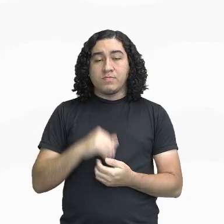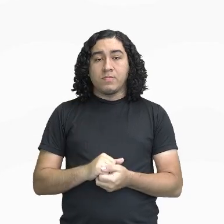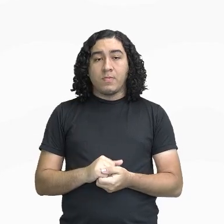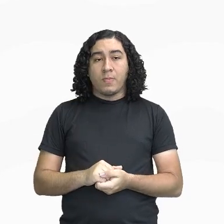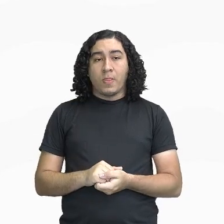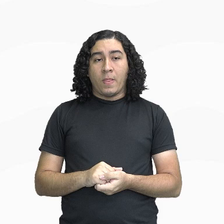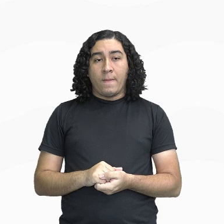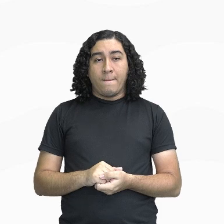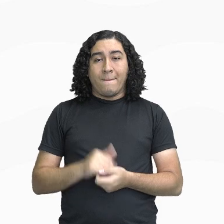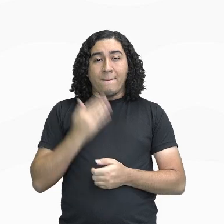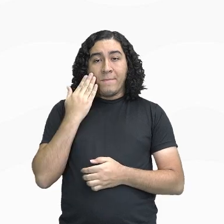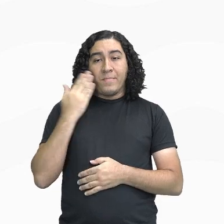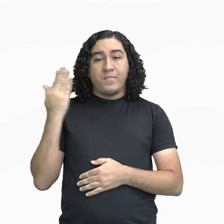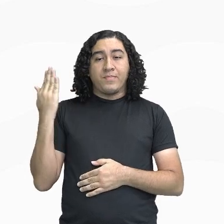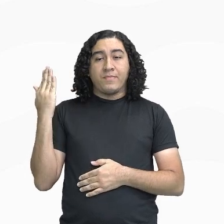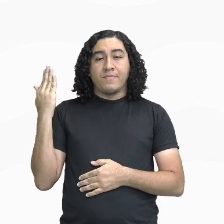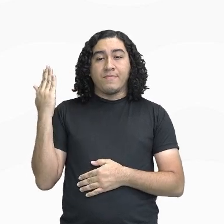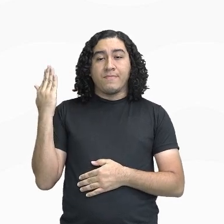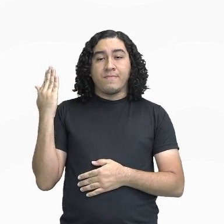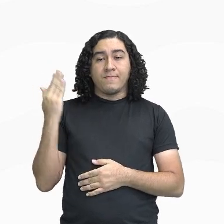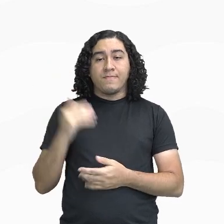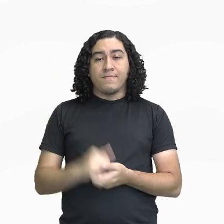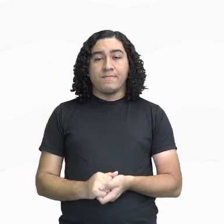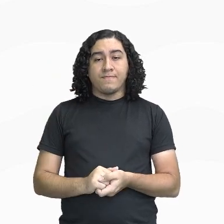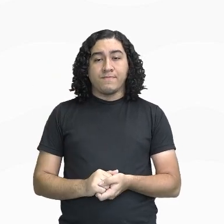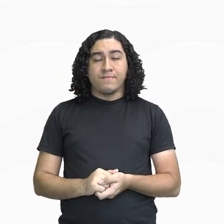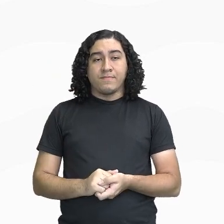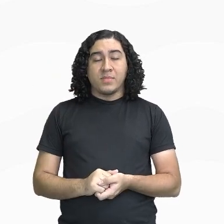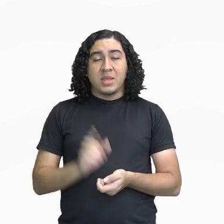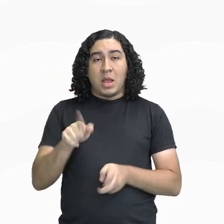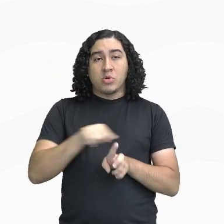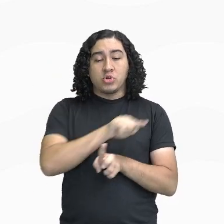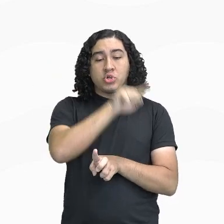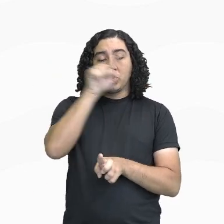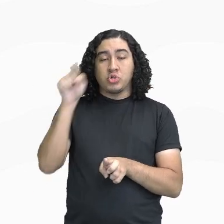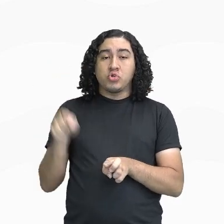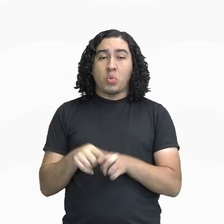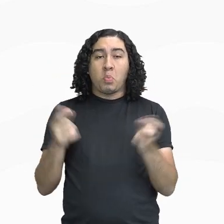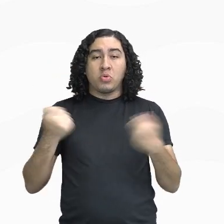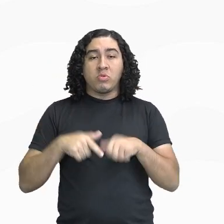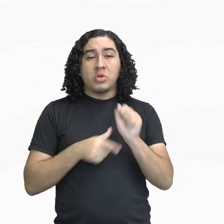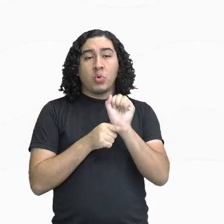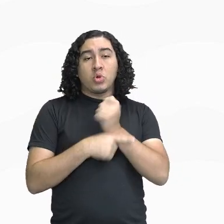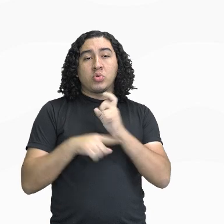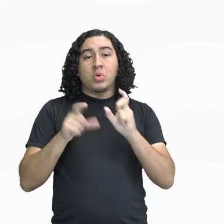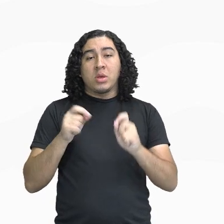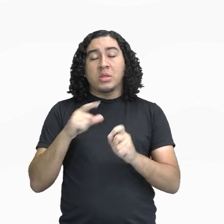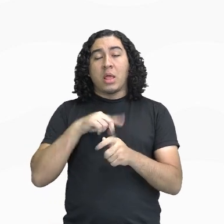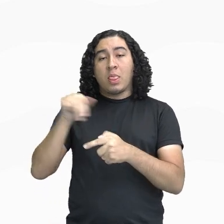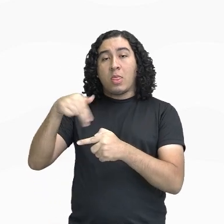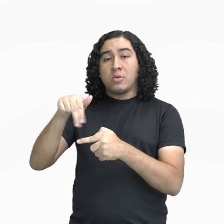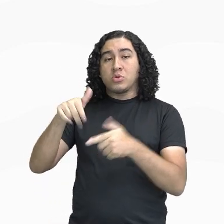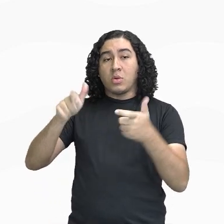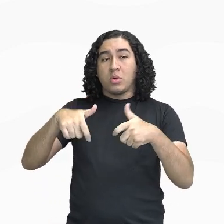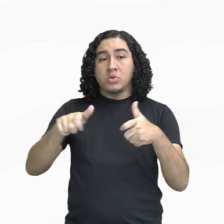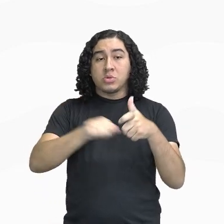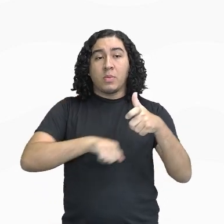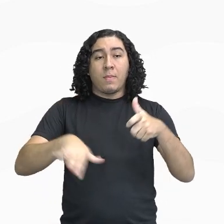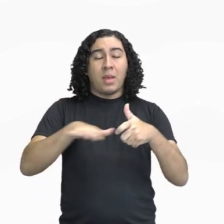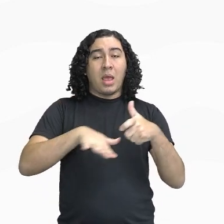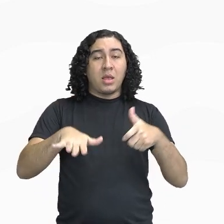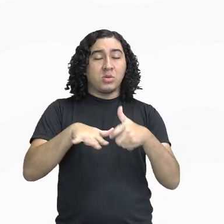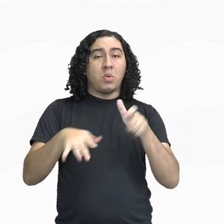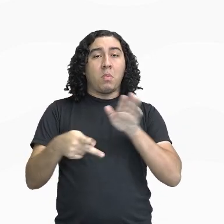informações sobre o ciclo do nitrogênio. É um ciclo biogeoquímico que garante a circulação do nitrogênio no